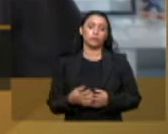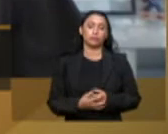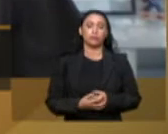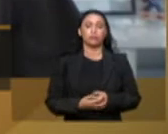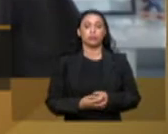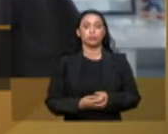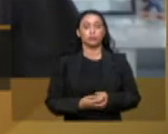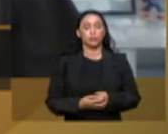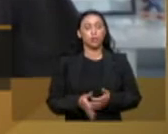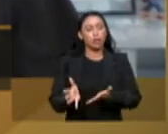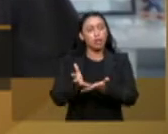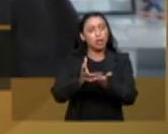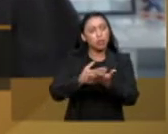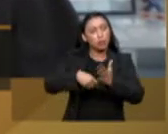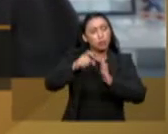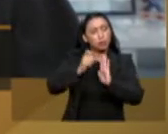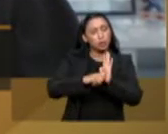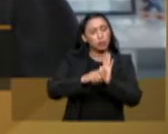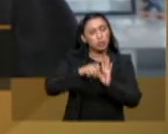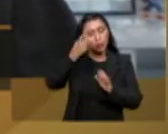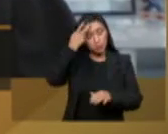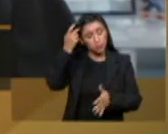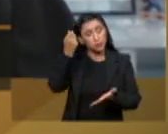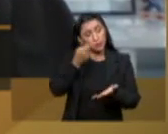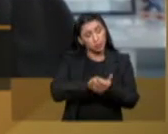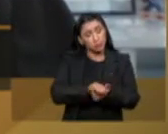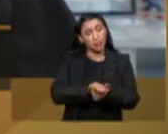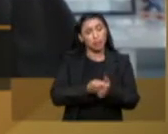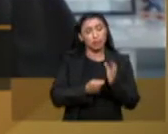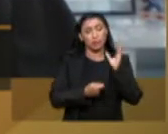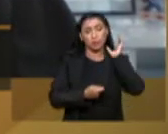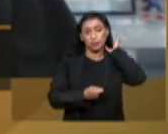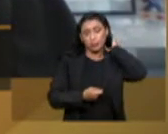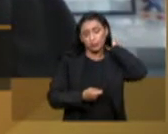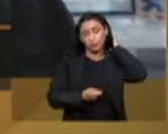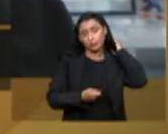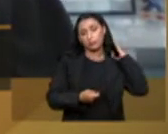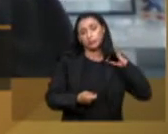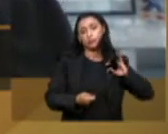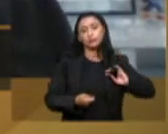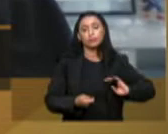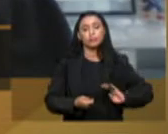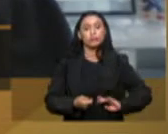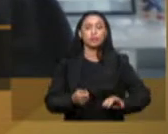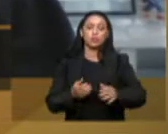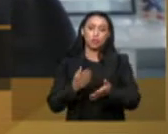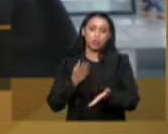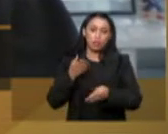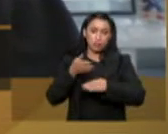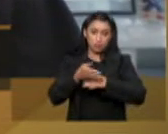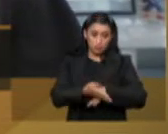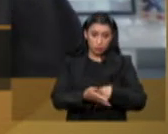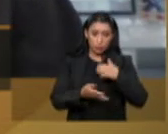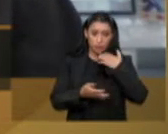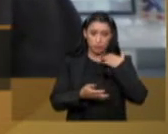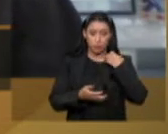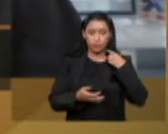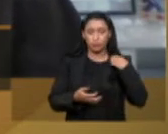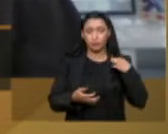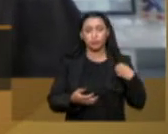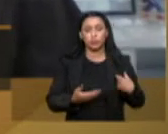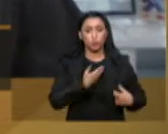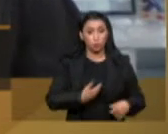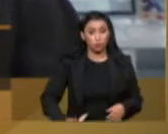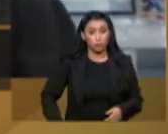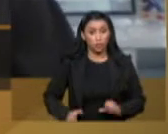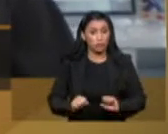de recolhimento, o contribuinte está sujeito à variação de alíquotas por meio de decreto. A Fazenda defende que